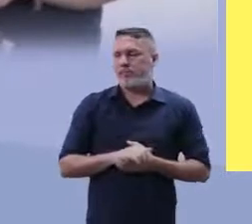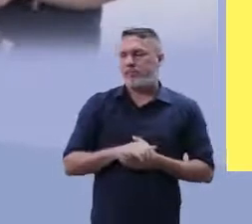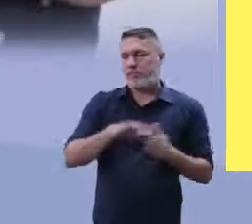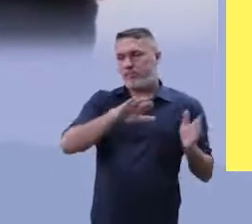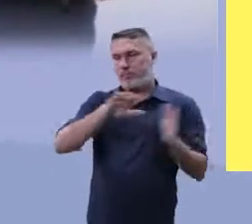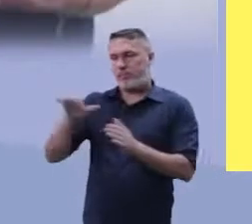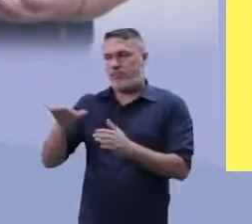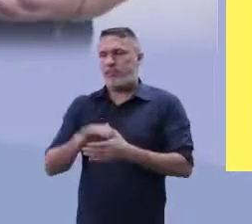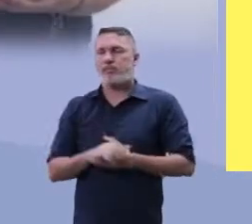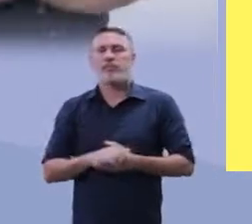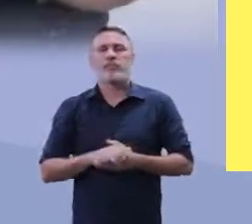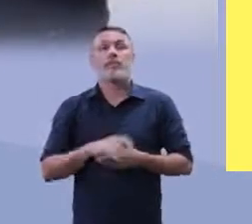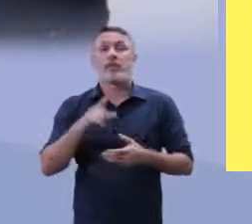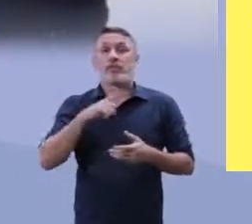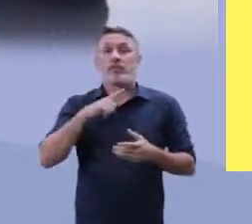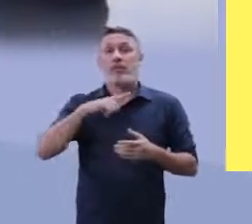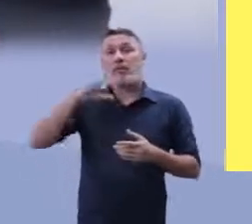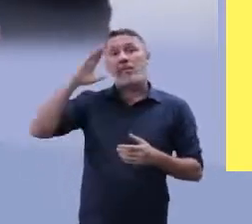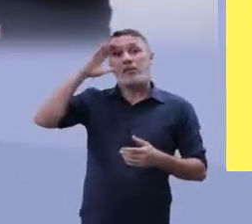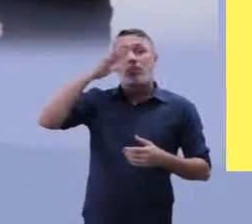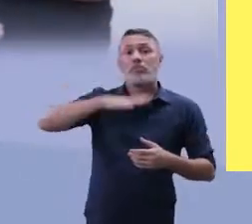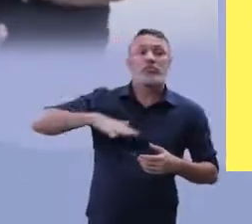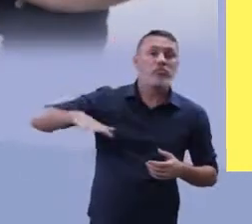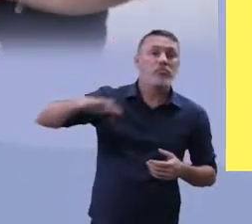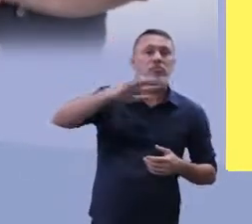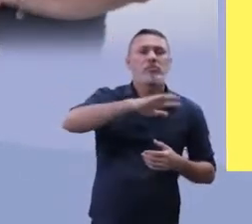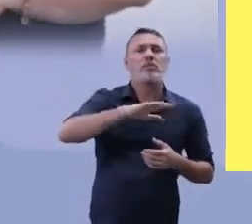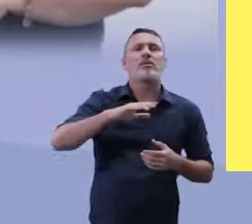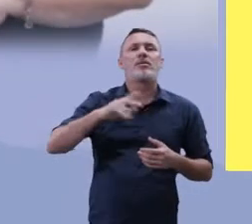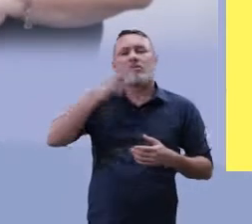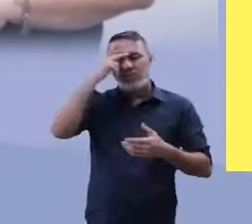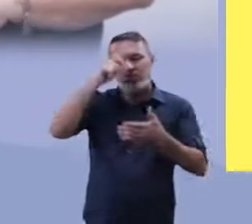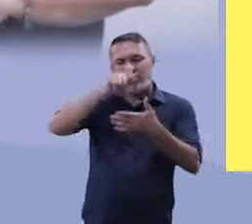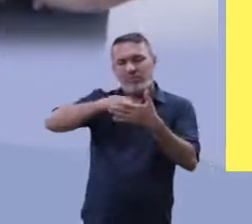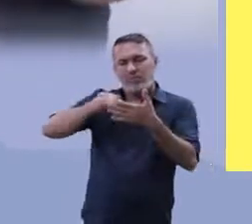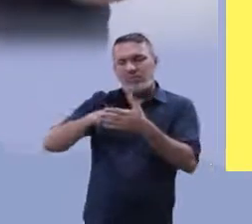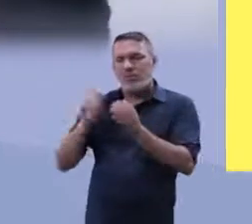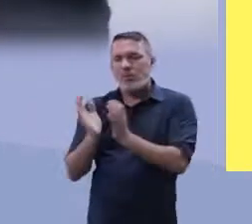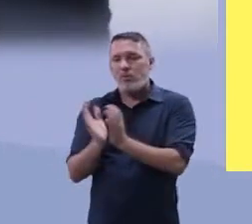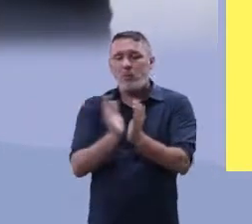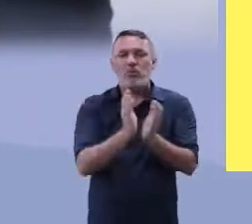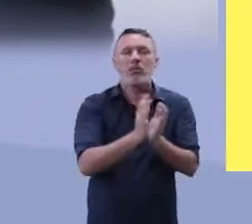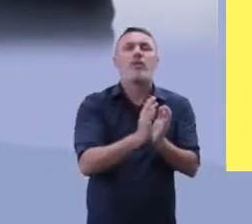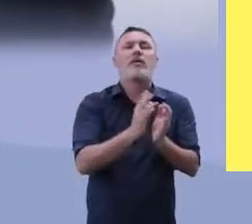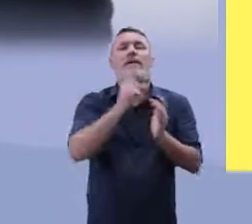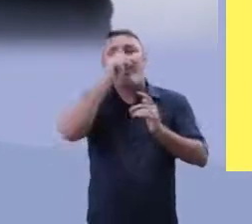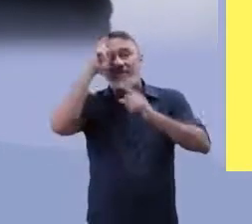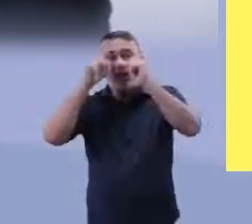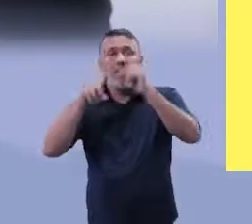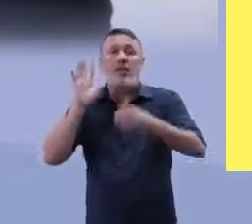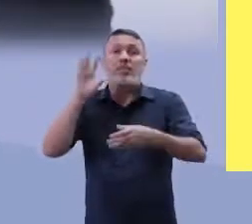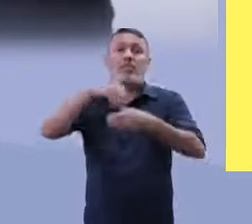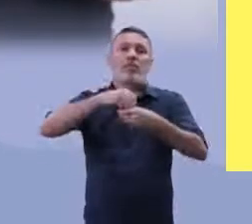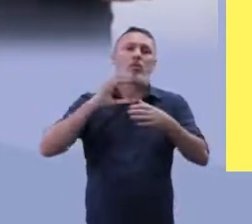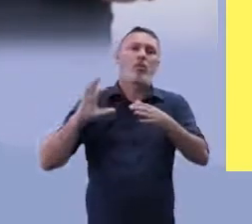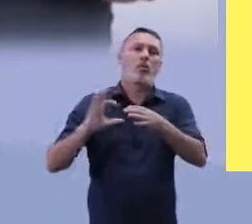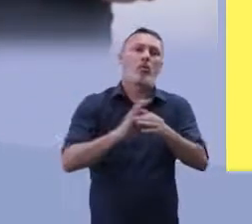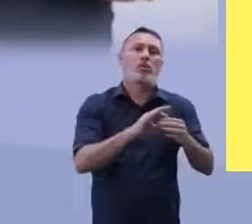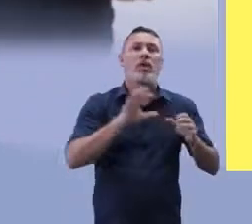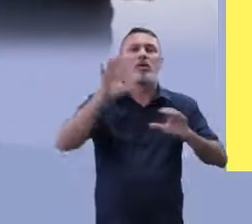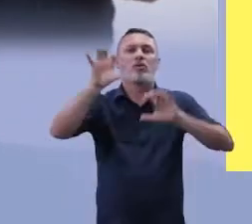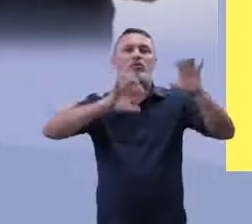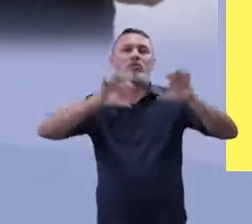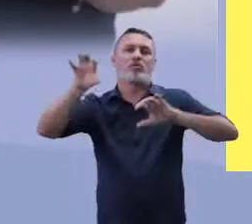artistas, os autores, eles são homens que se desenvolvem dentro de contextos de